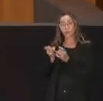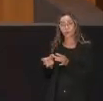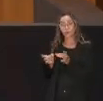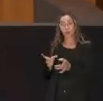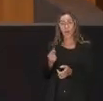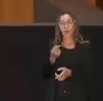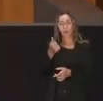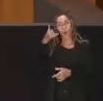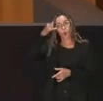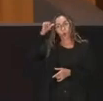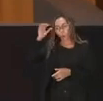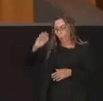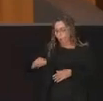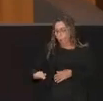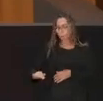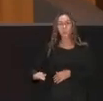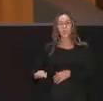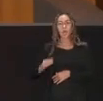Quando eu vendo um bezerro, é